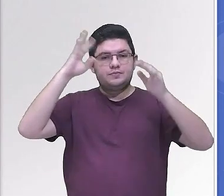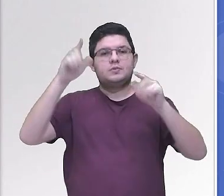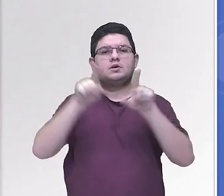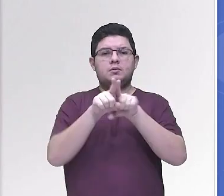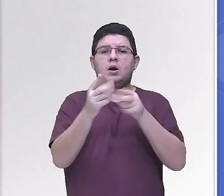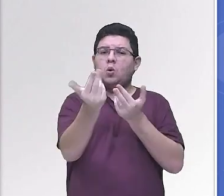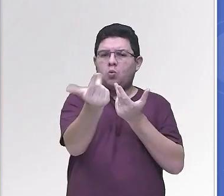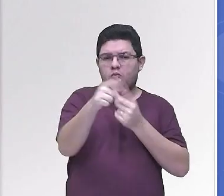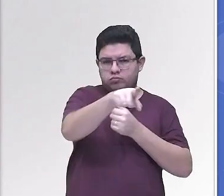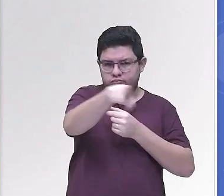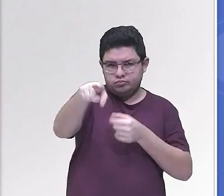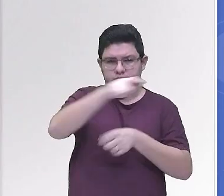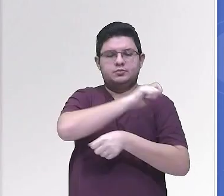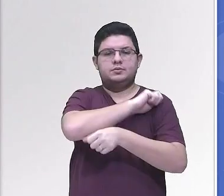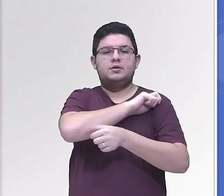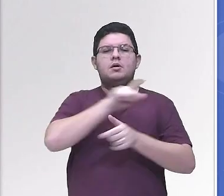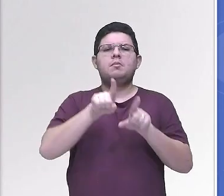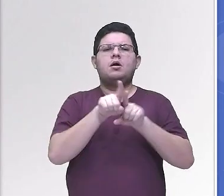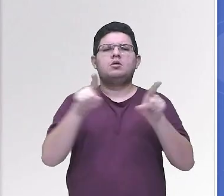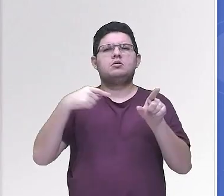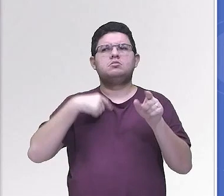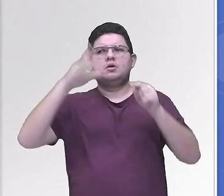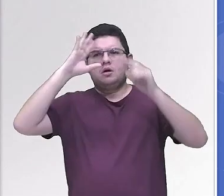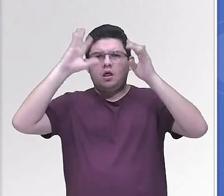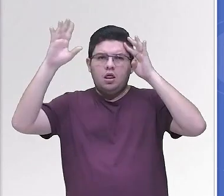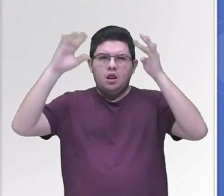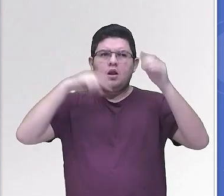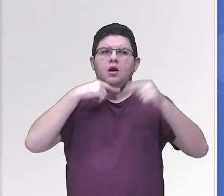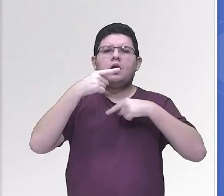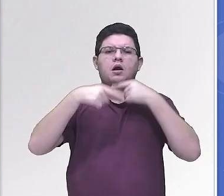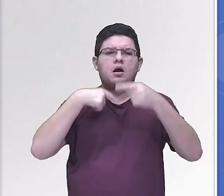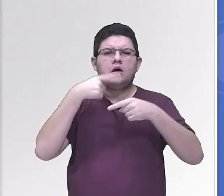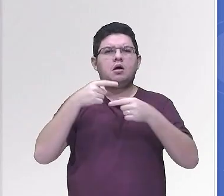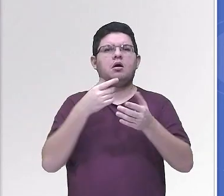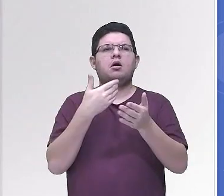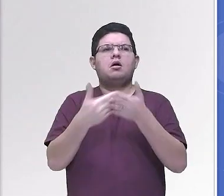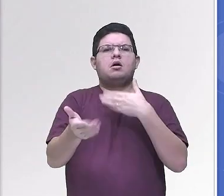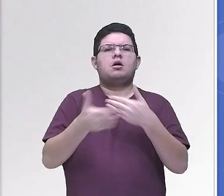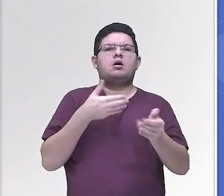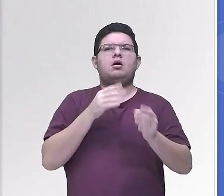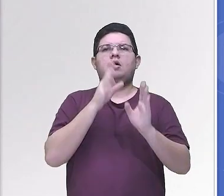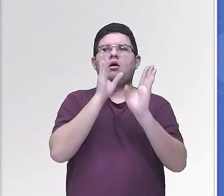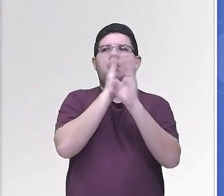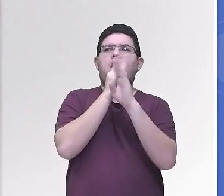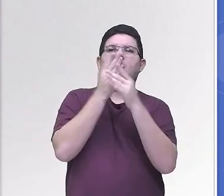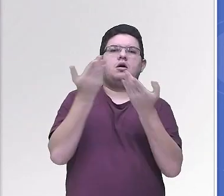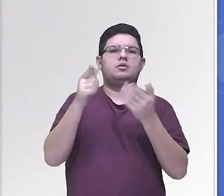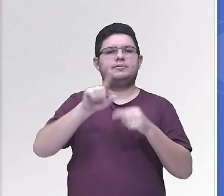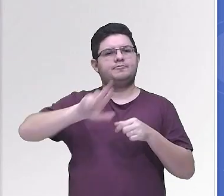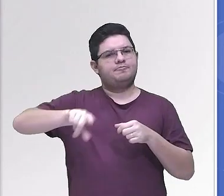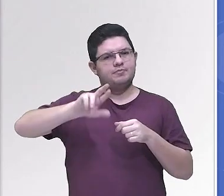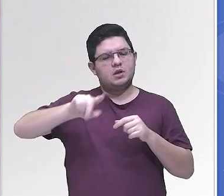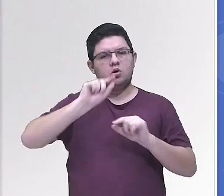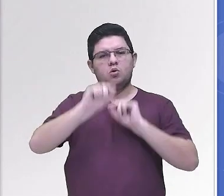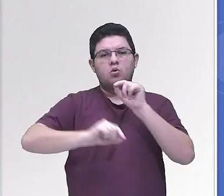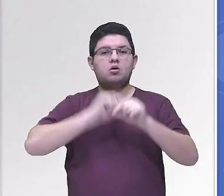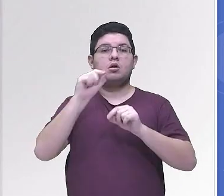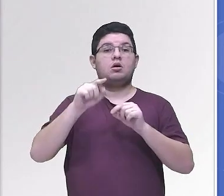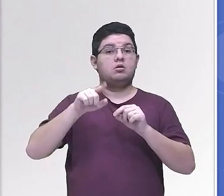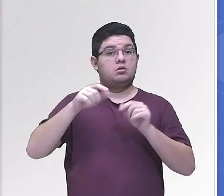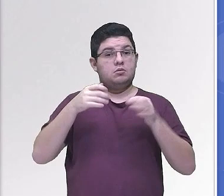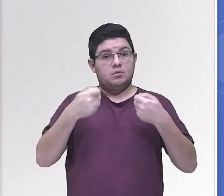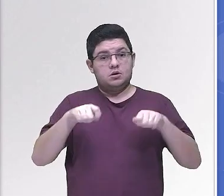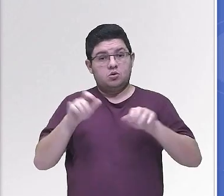jeito. Eu tenho que fazer uma filosofia, um pensamento, né? Quando eu digo sempre, é um pensar sobre o pensar, não é